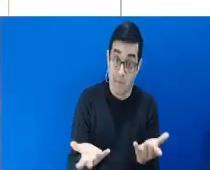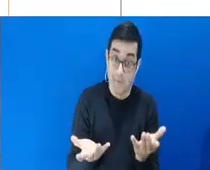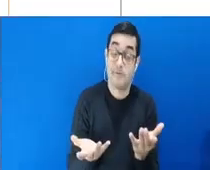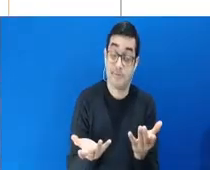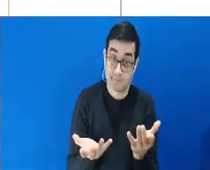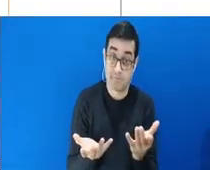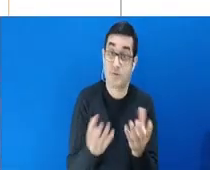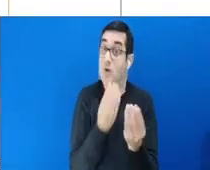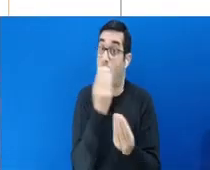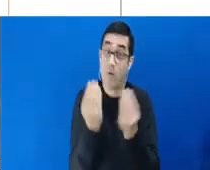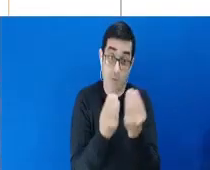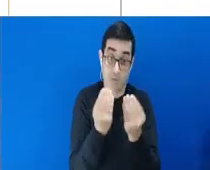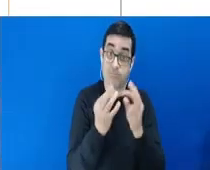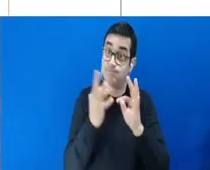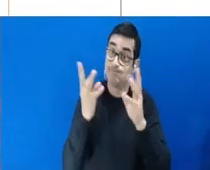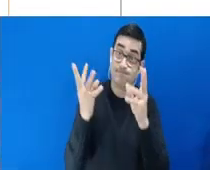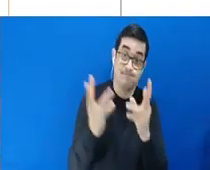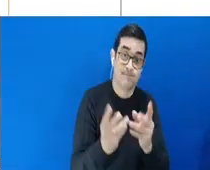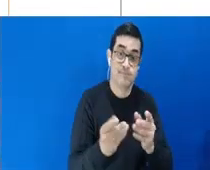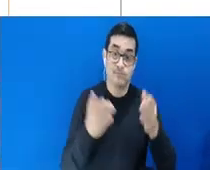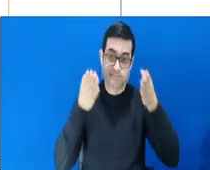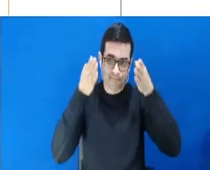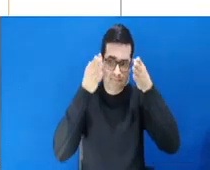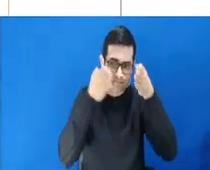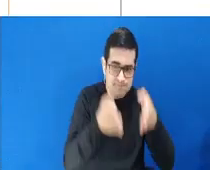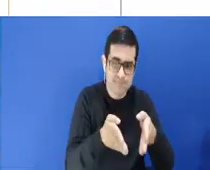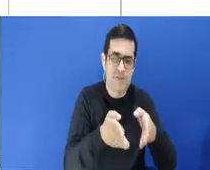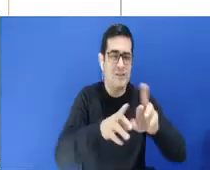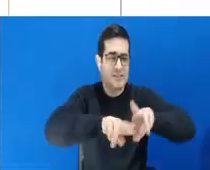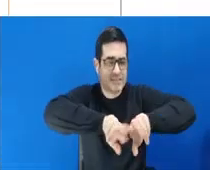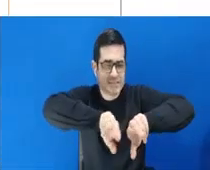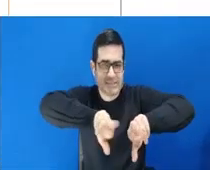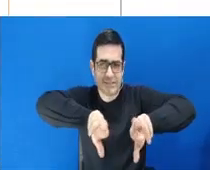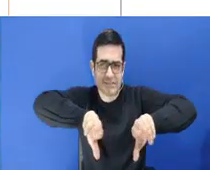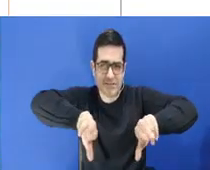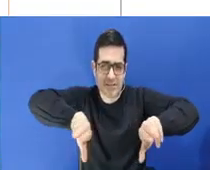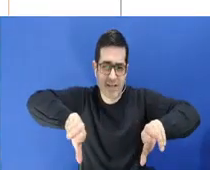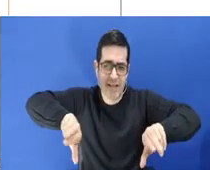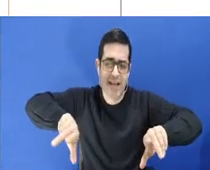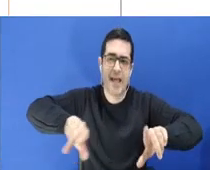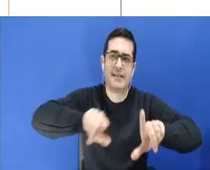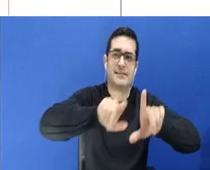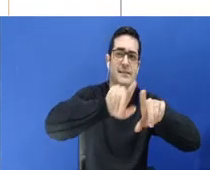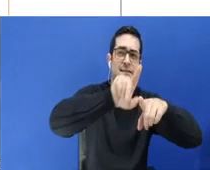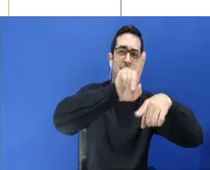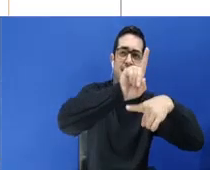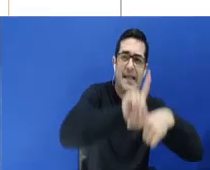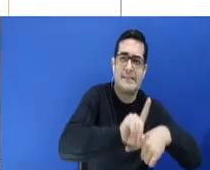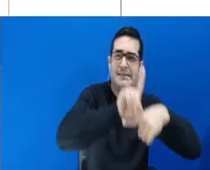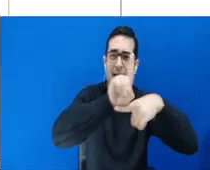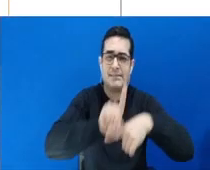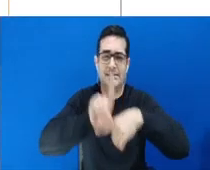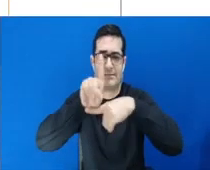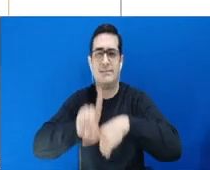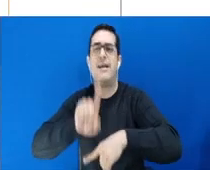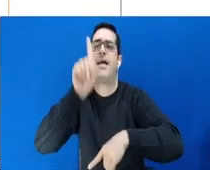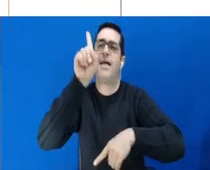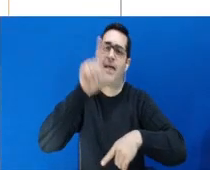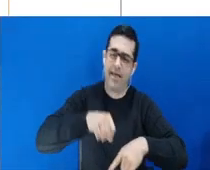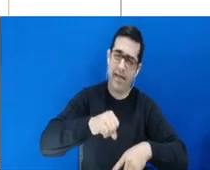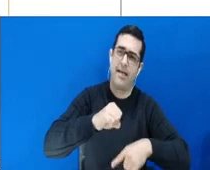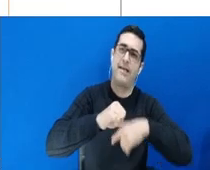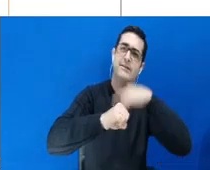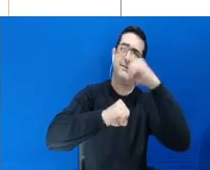vai chegar em diferentes densidades, que hoje a gente já sabe, né, que são os orbitais S, o P,